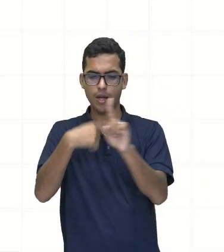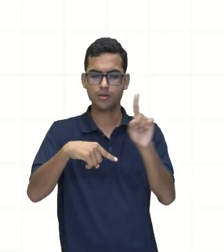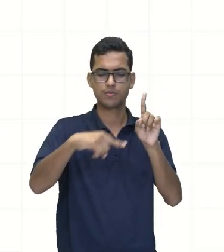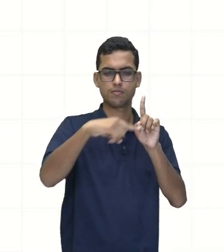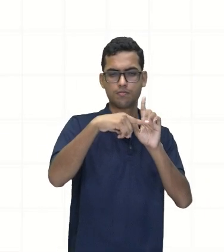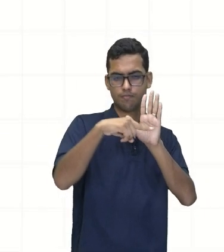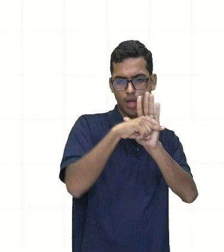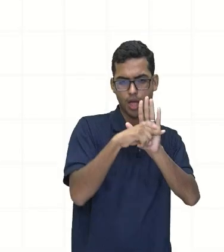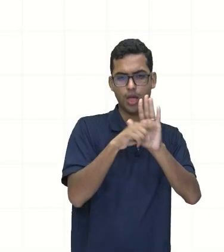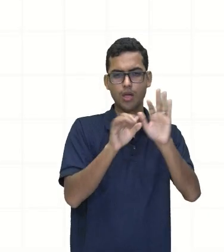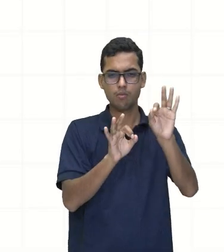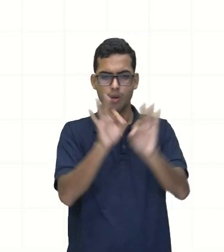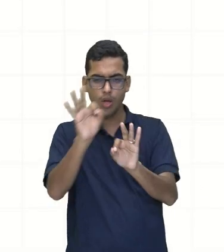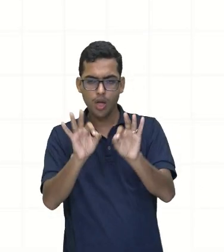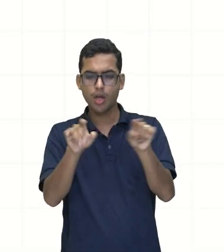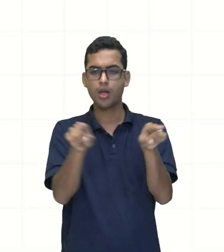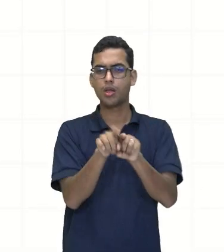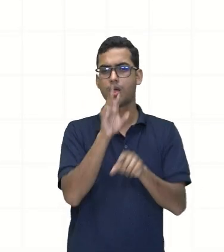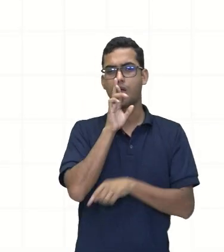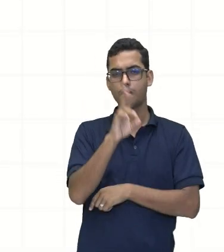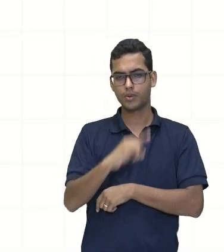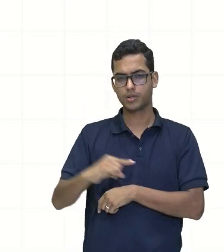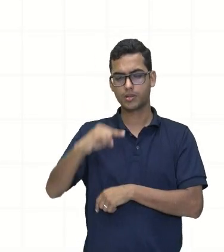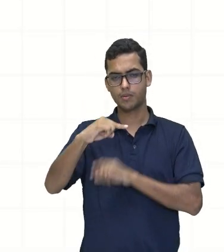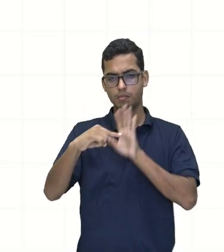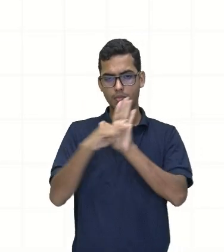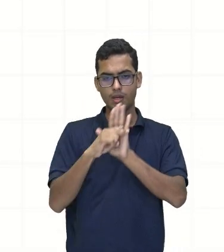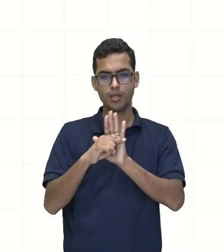menos. 15 vezes 3,